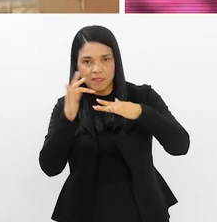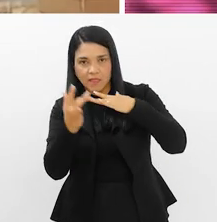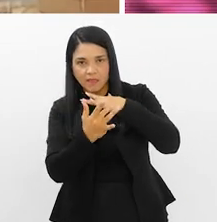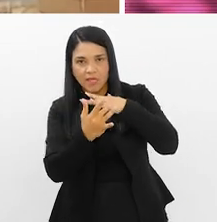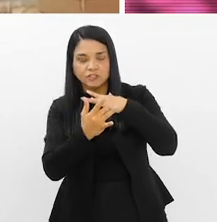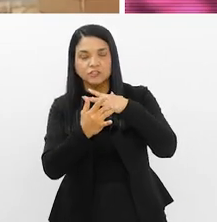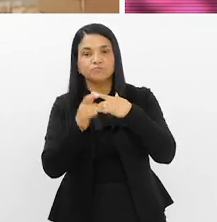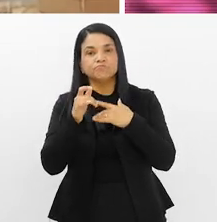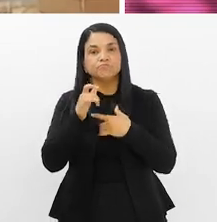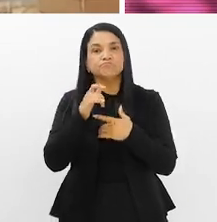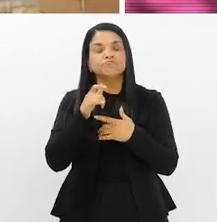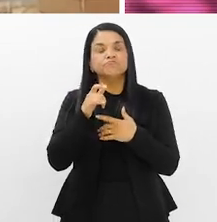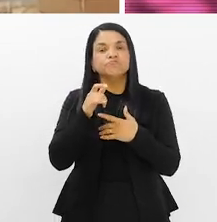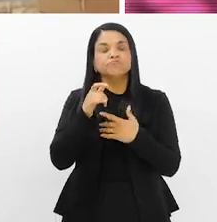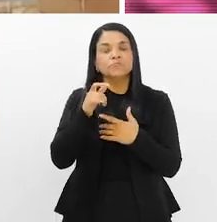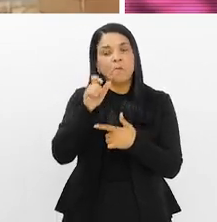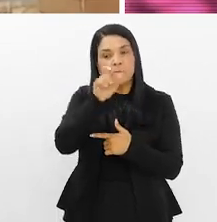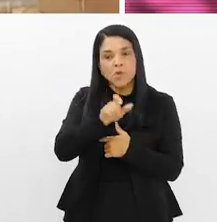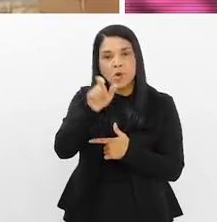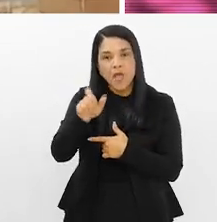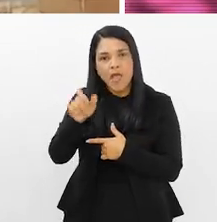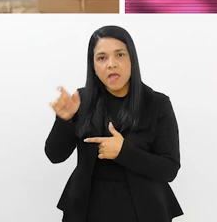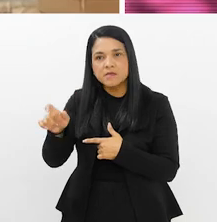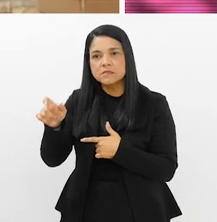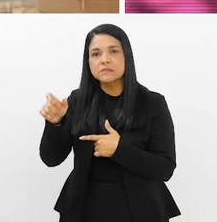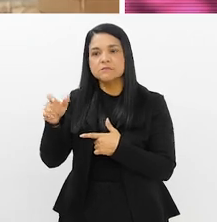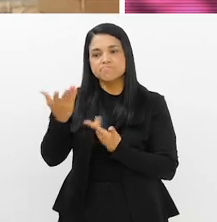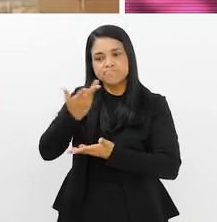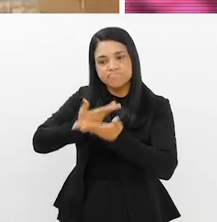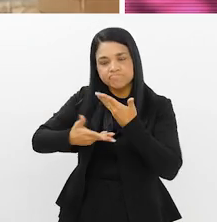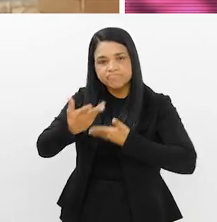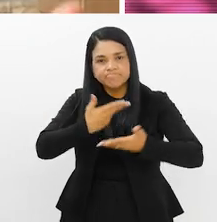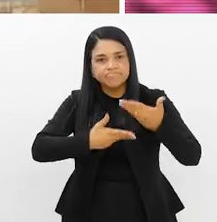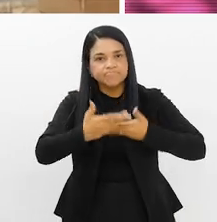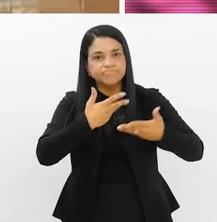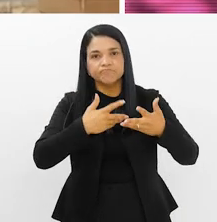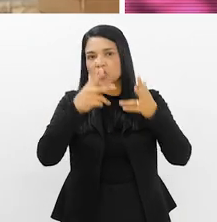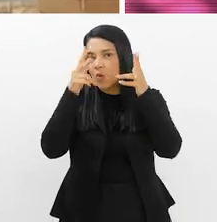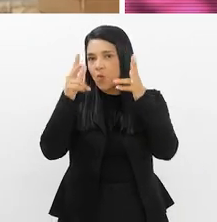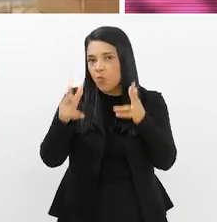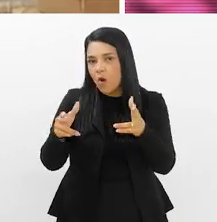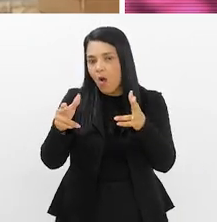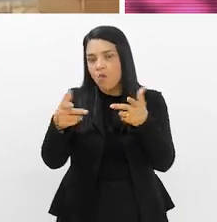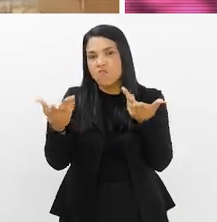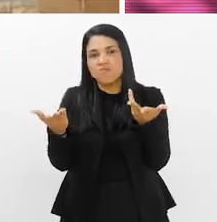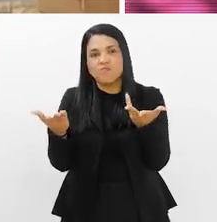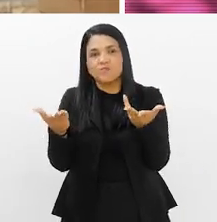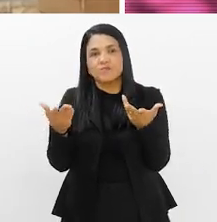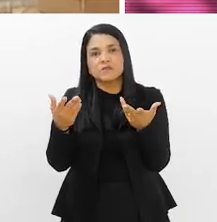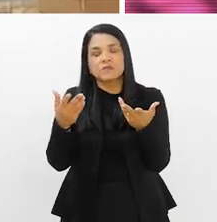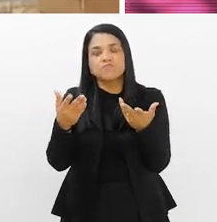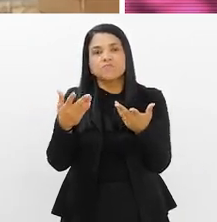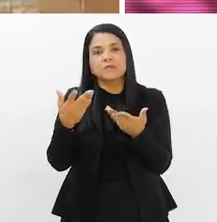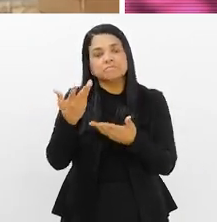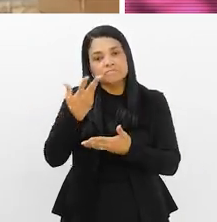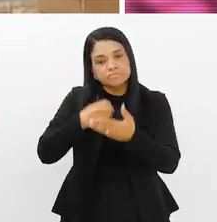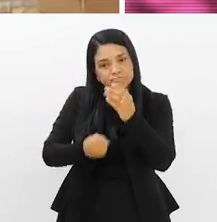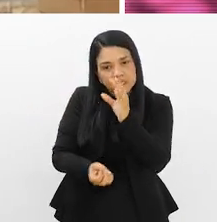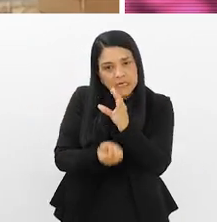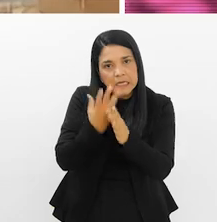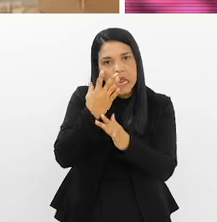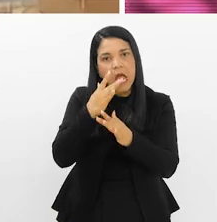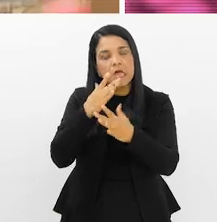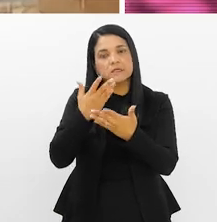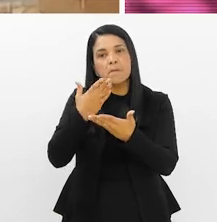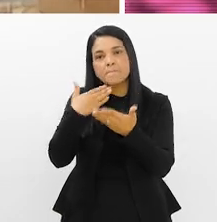já decidiram não ter, mas não encontram iguais, né, gente como a gente, por que não criar essa ponte, né?